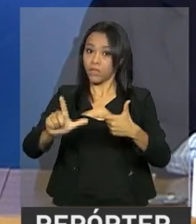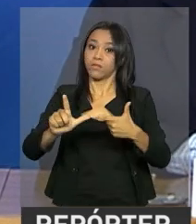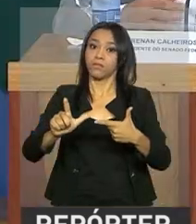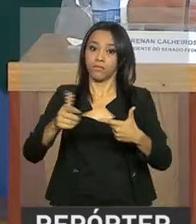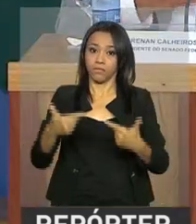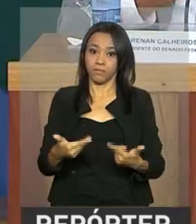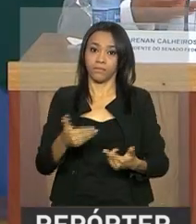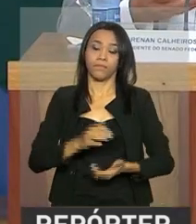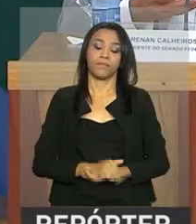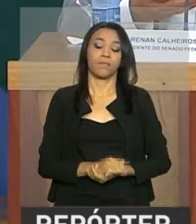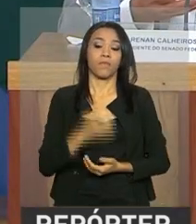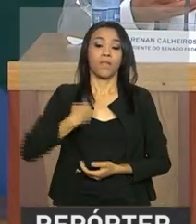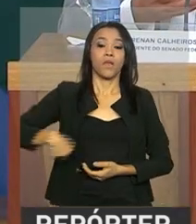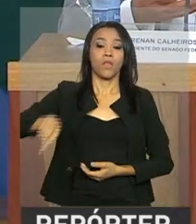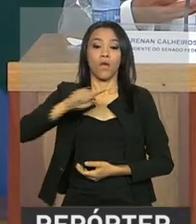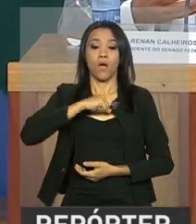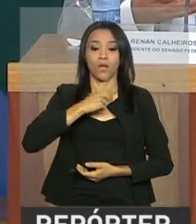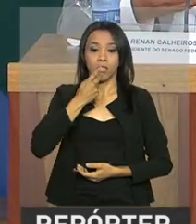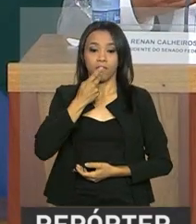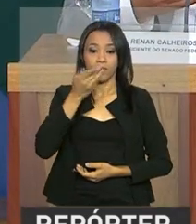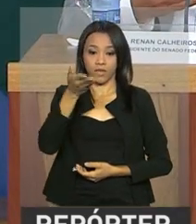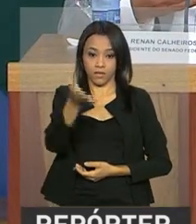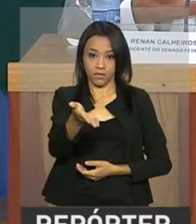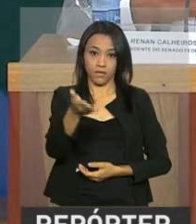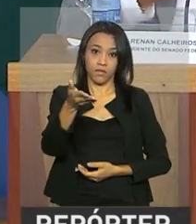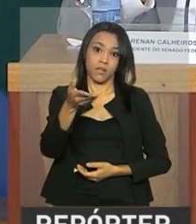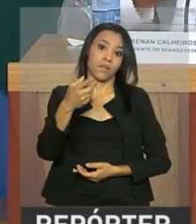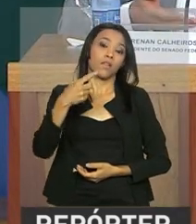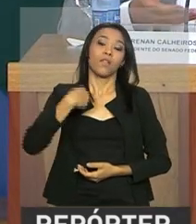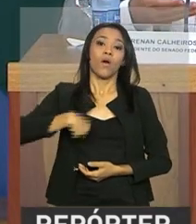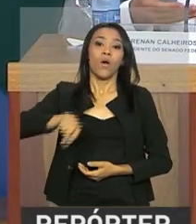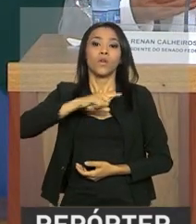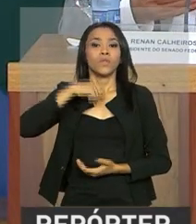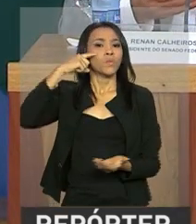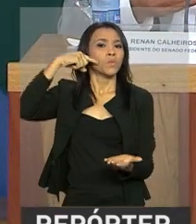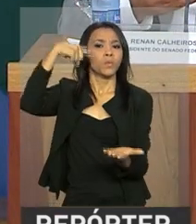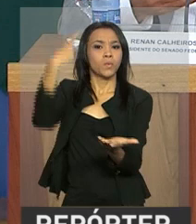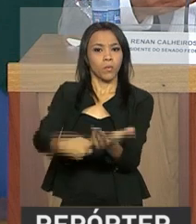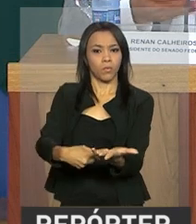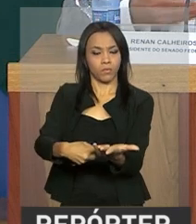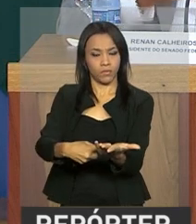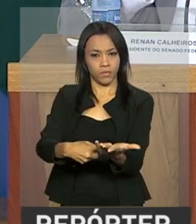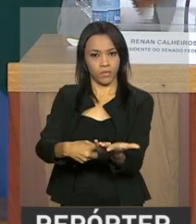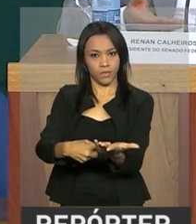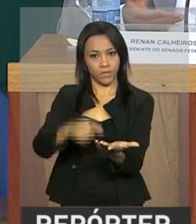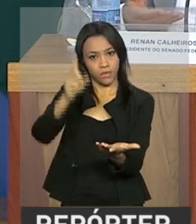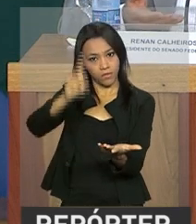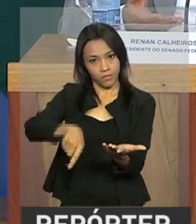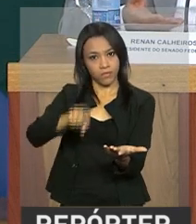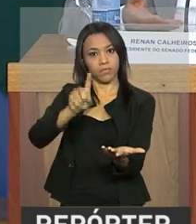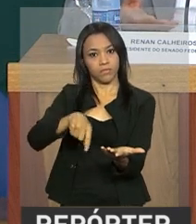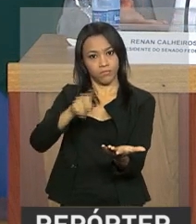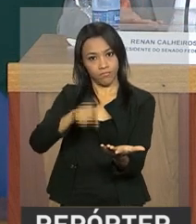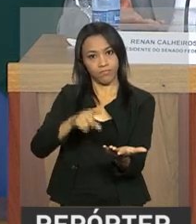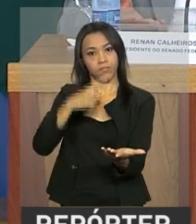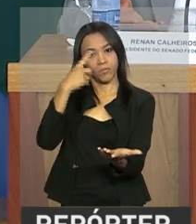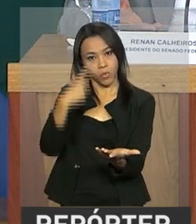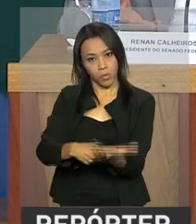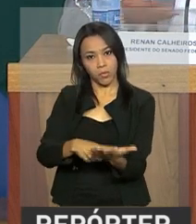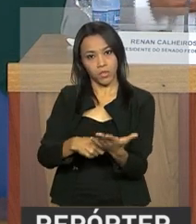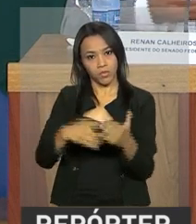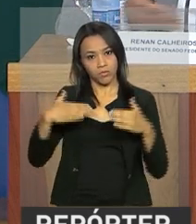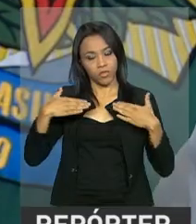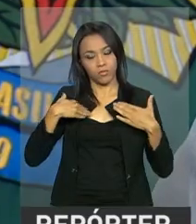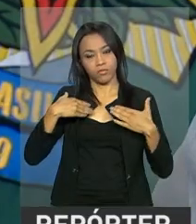Executivo. Nós aqui estamos fazendo um acordo, um ajuste institucional,